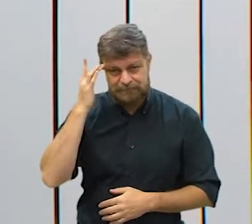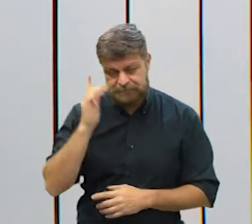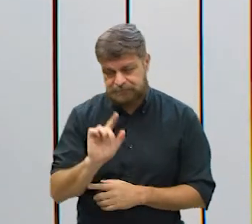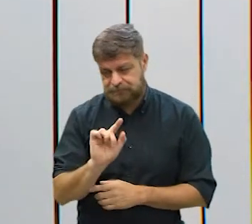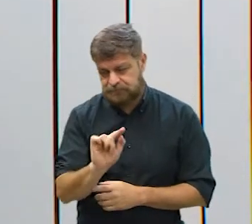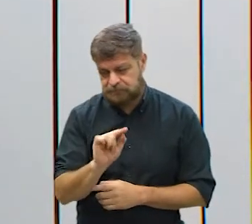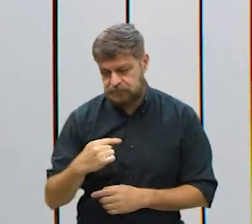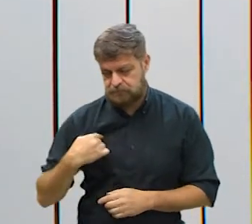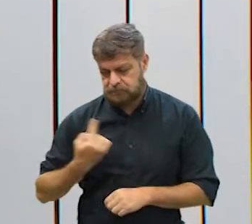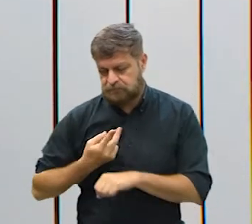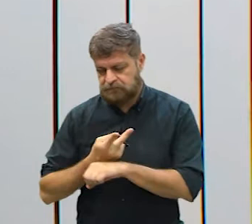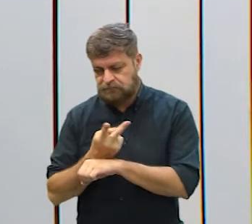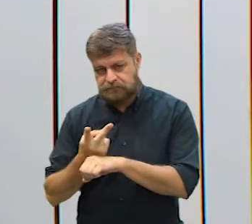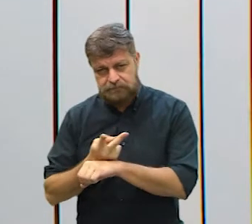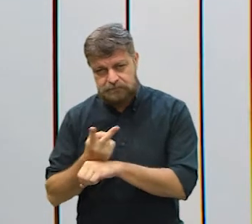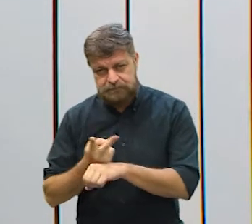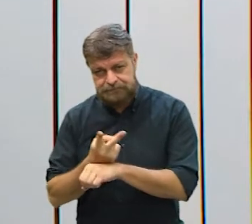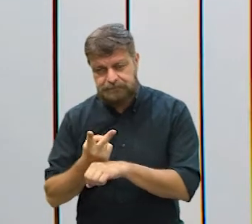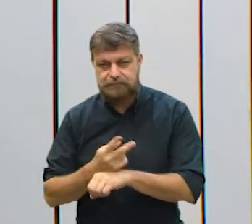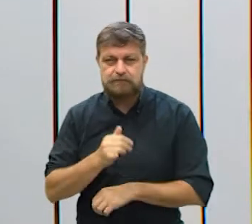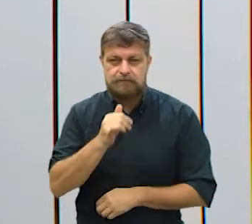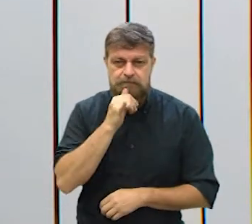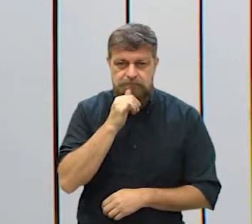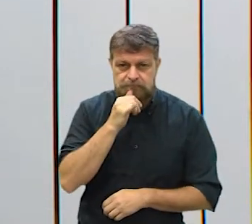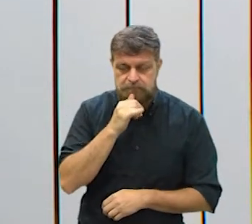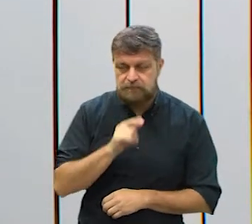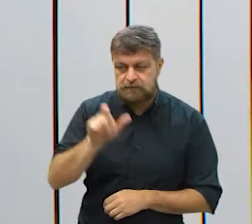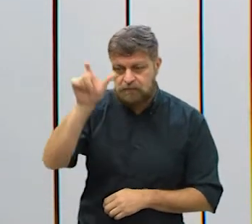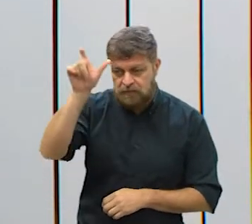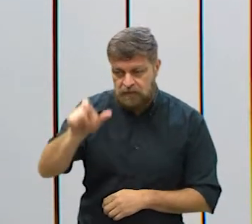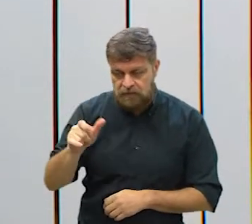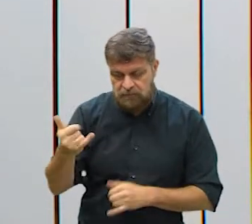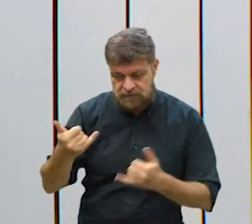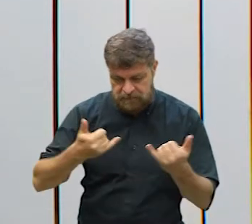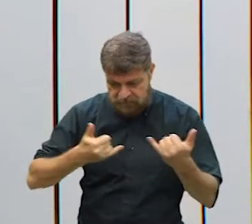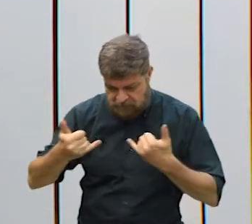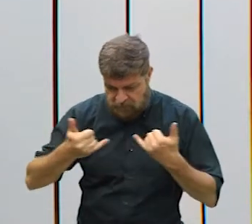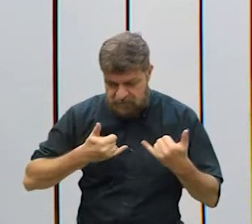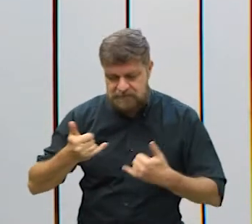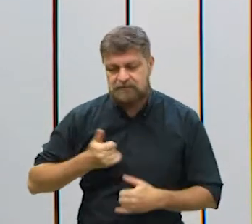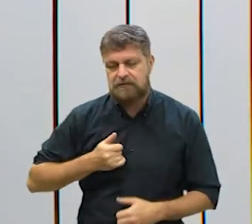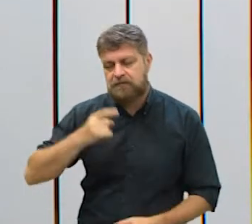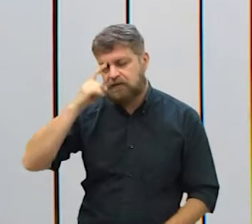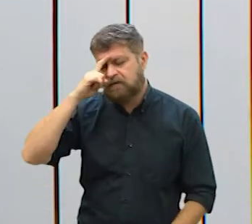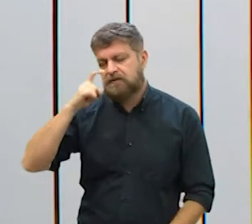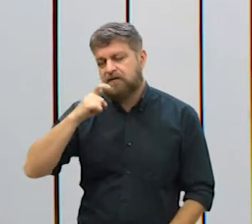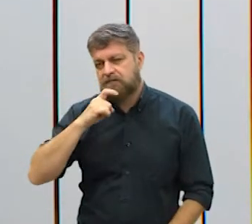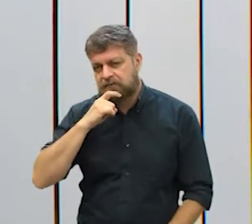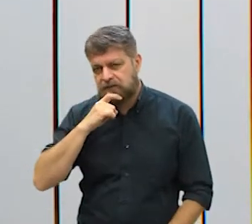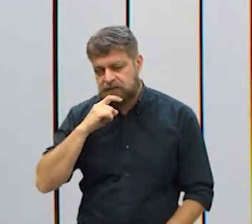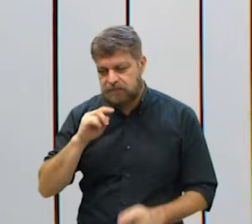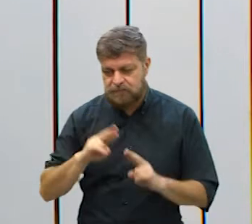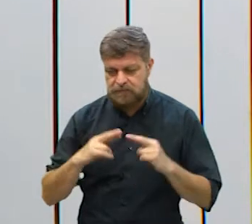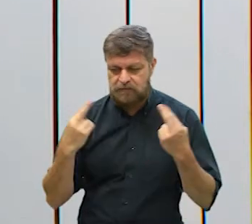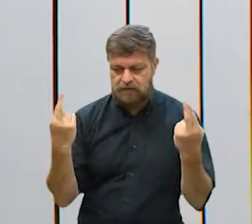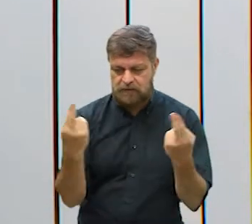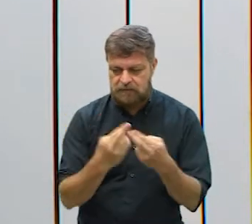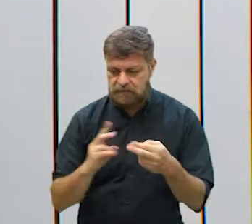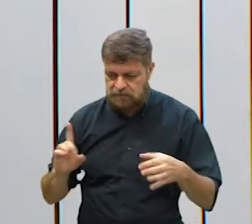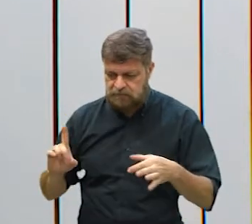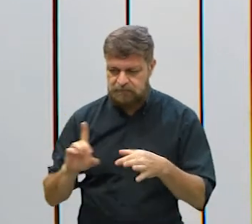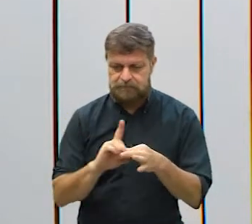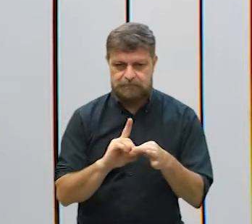nos procuram mais por isso. Pô, se você falou, eu fico um pouco mais tranquilo, vai dar para sair, participei da reunião. Então a